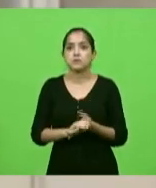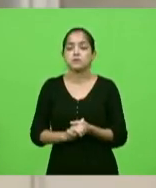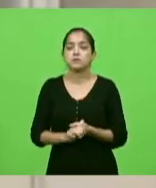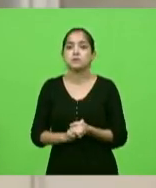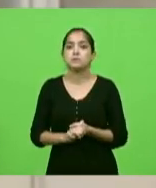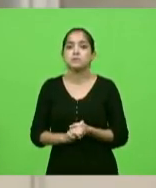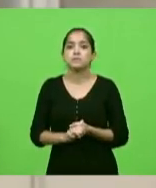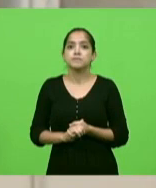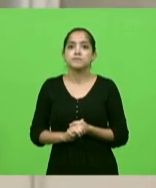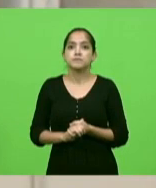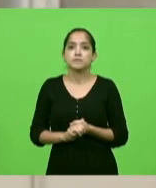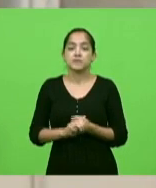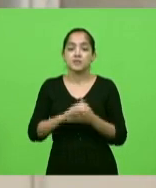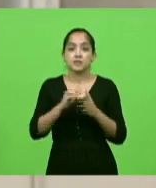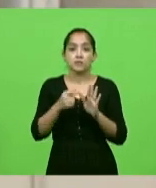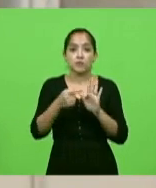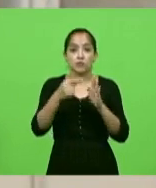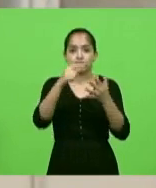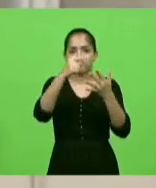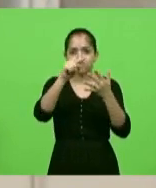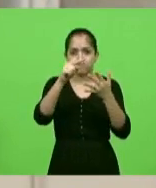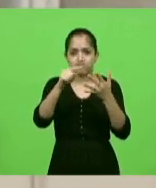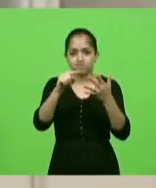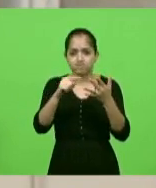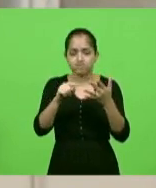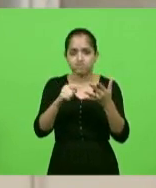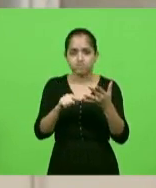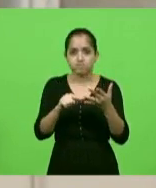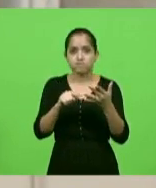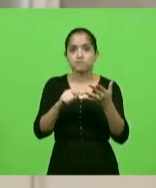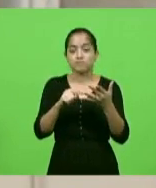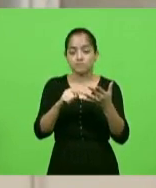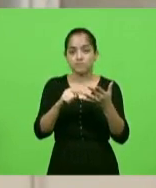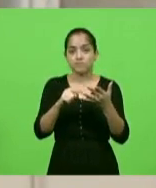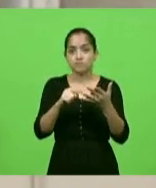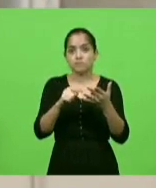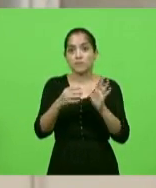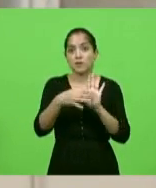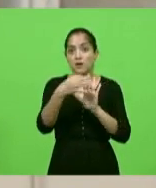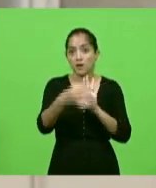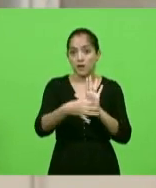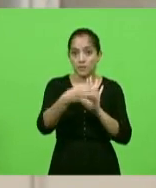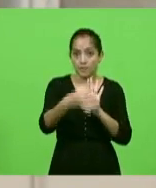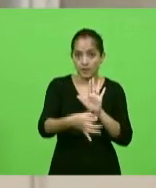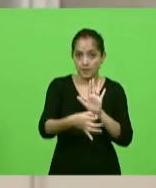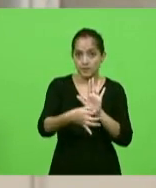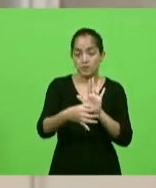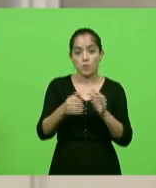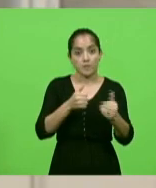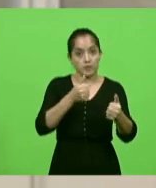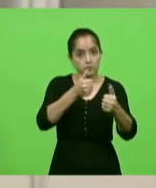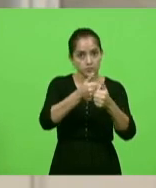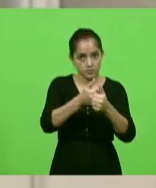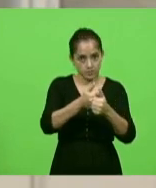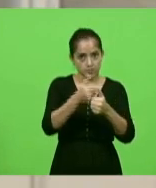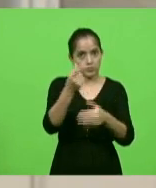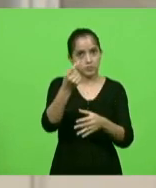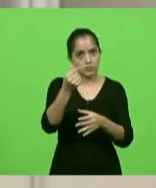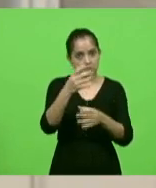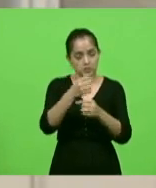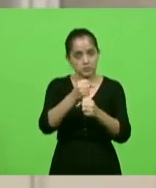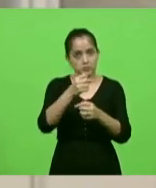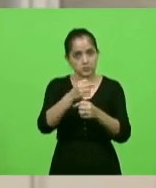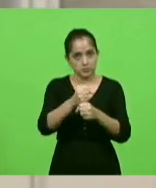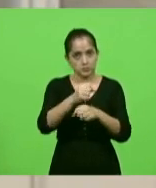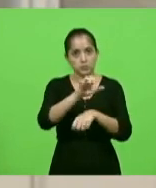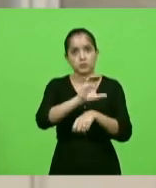que foram apontadas e em parecer pelo Tribunal de